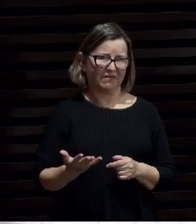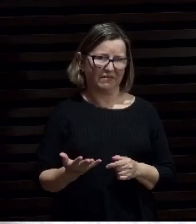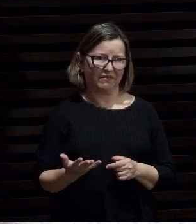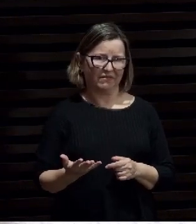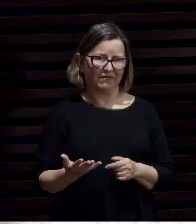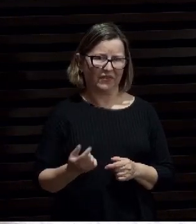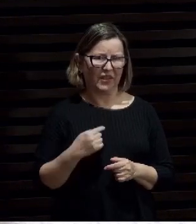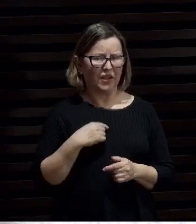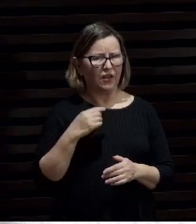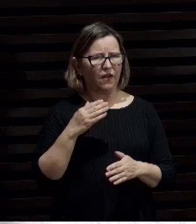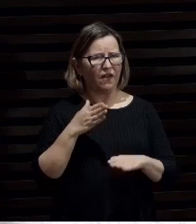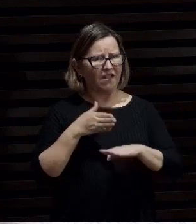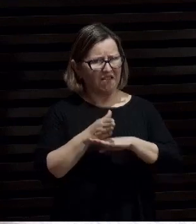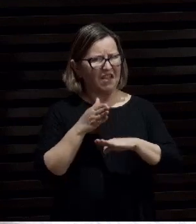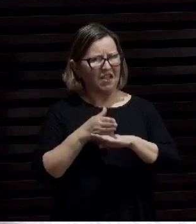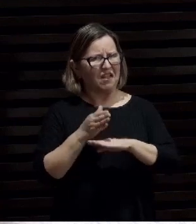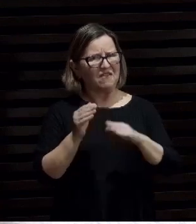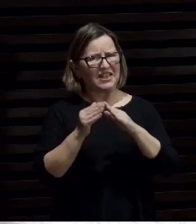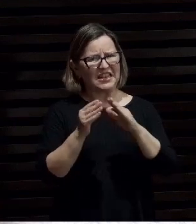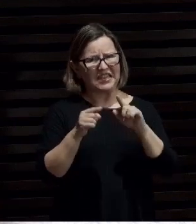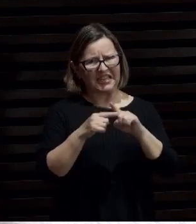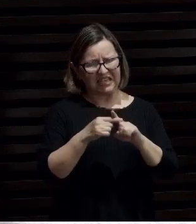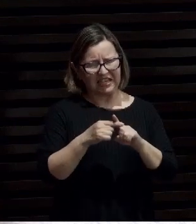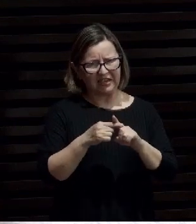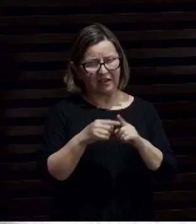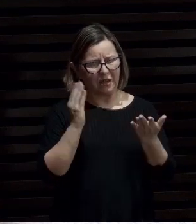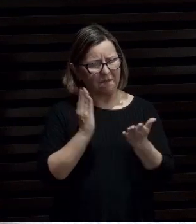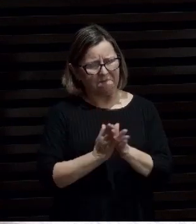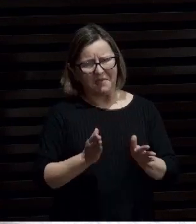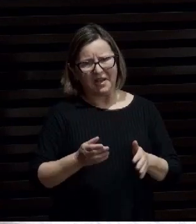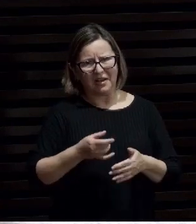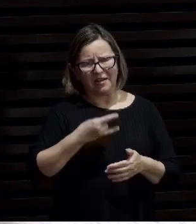Eu frequento a igreja, eu dou o dízimo, parei de beber, parei de fumar.